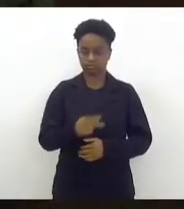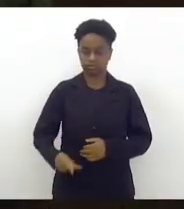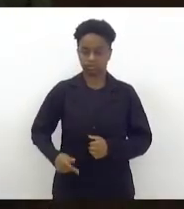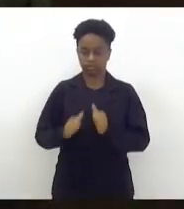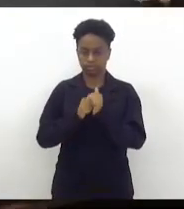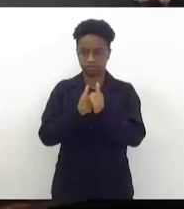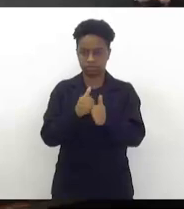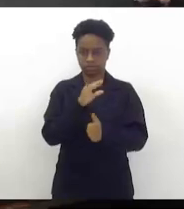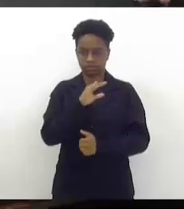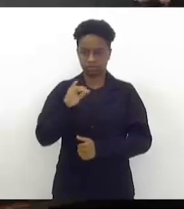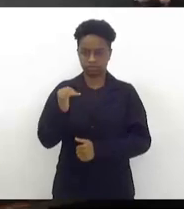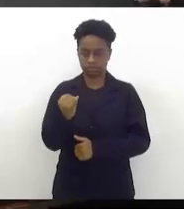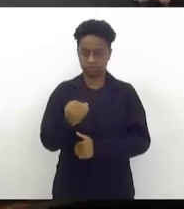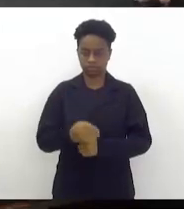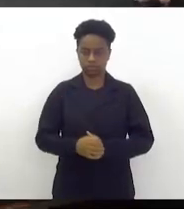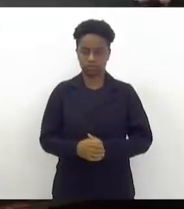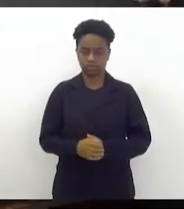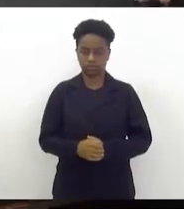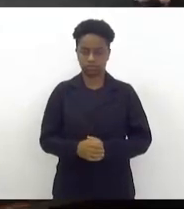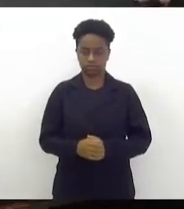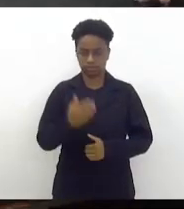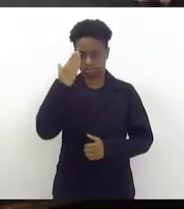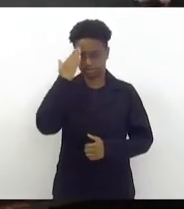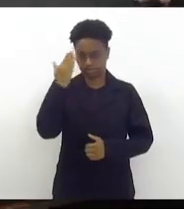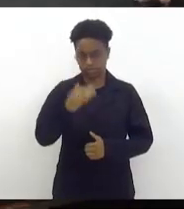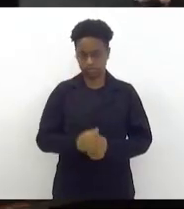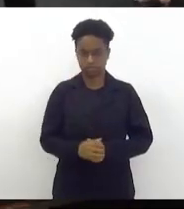CCJ. Muito obrigado.